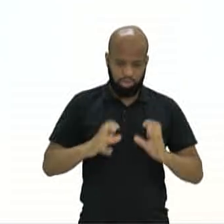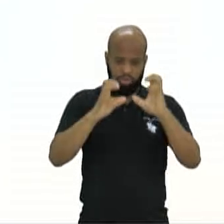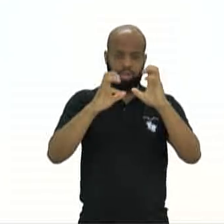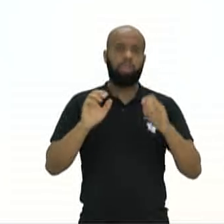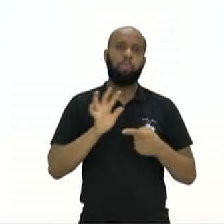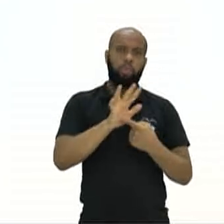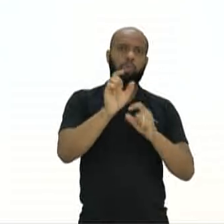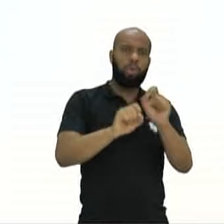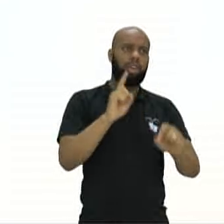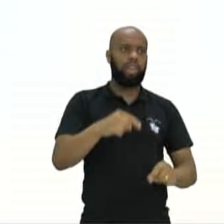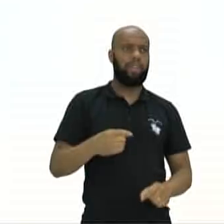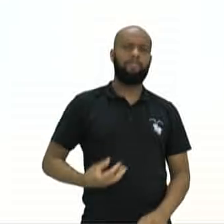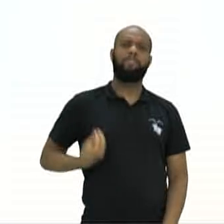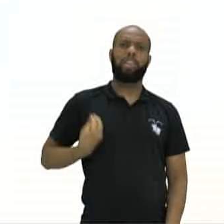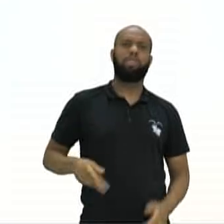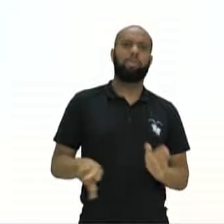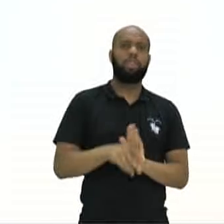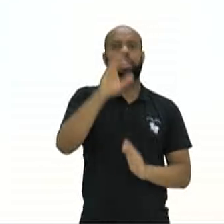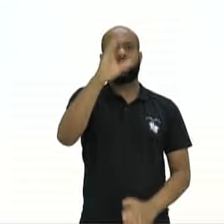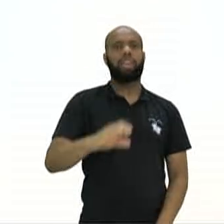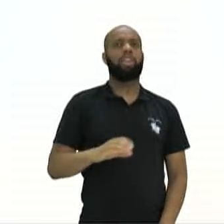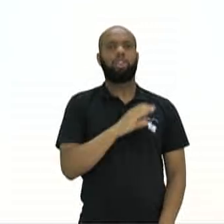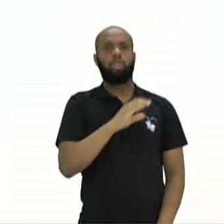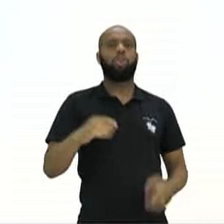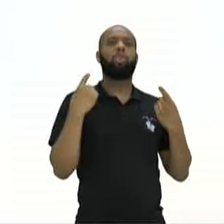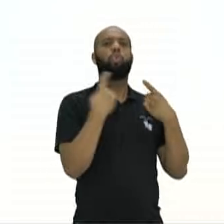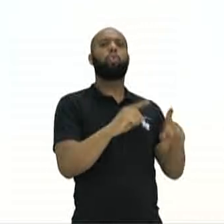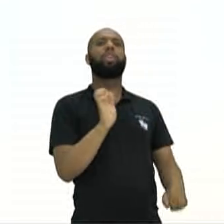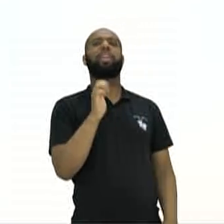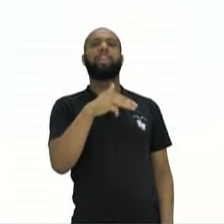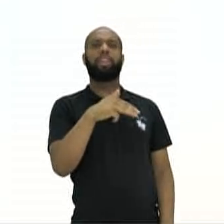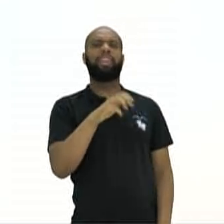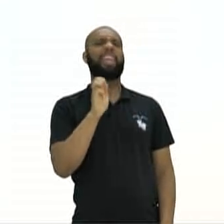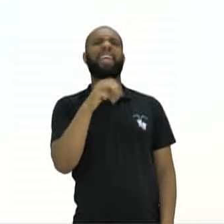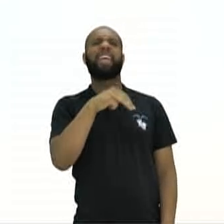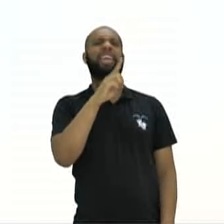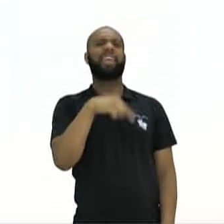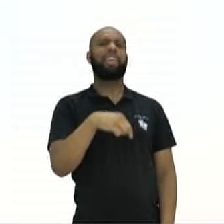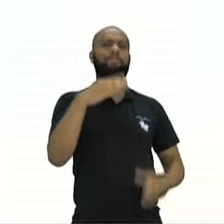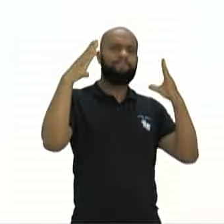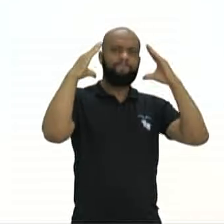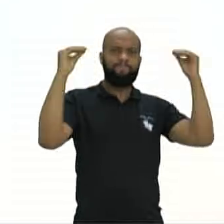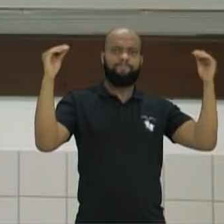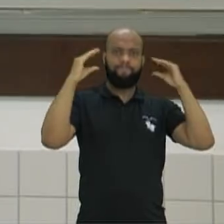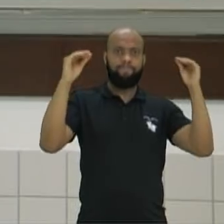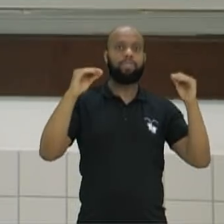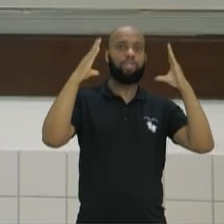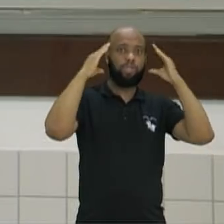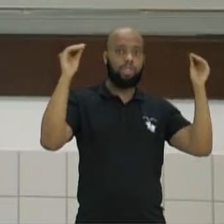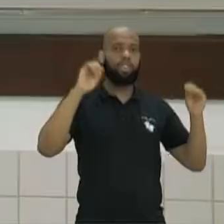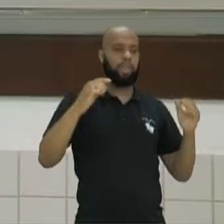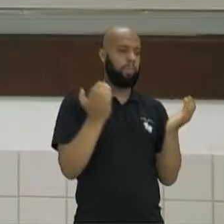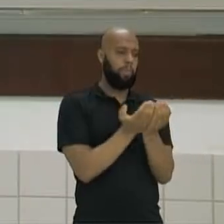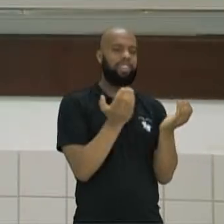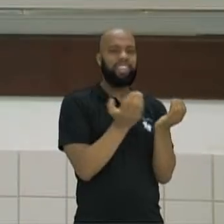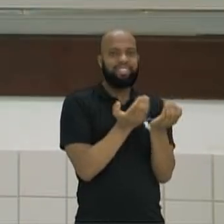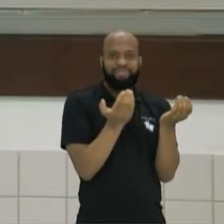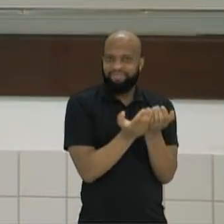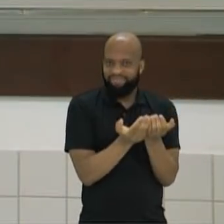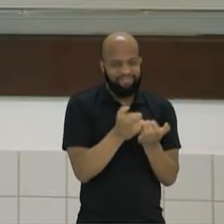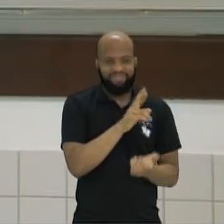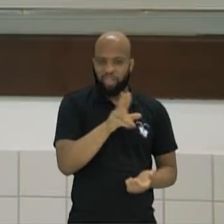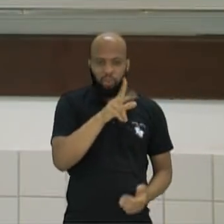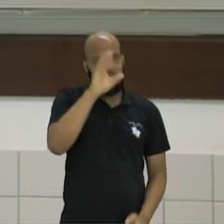presença católica contra quem? Quem eram os holandeses? Vocês lembram que nós estudamos? Os holandeses eram protestantes.